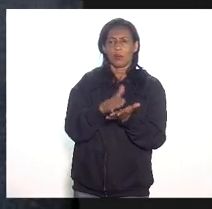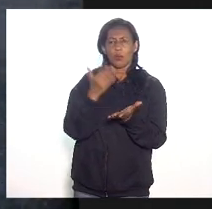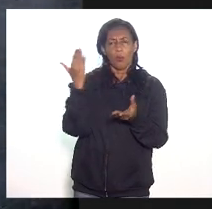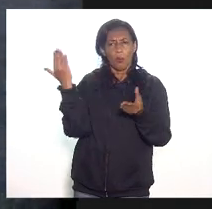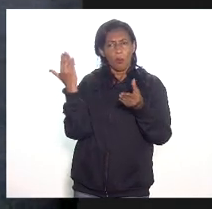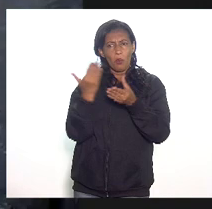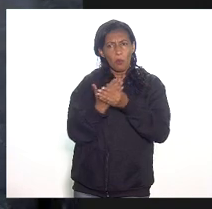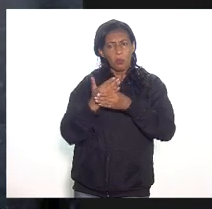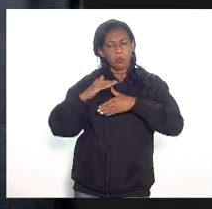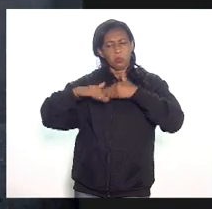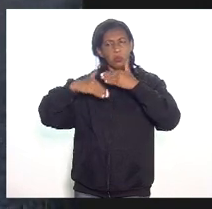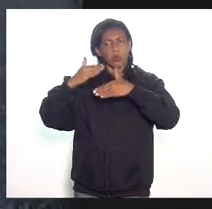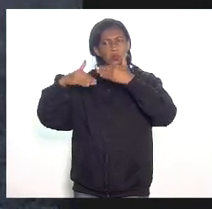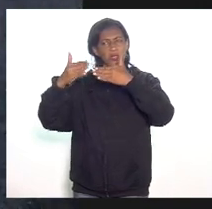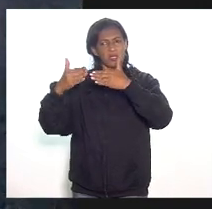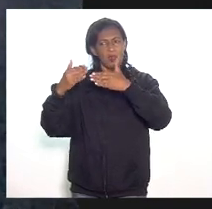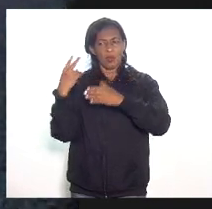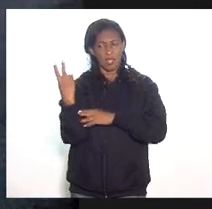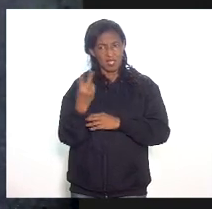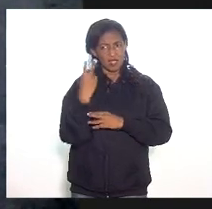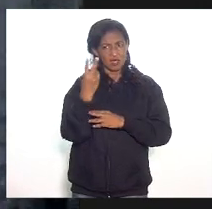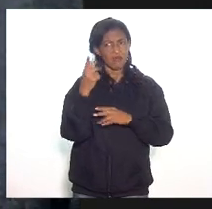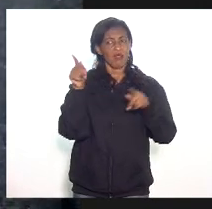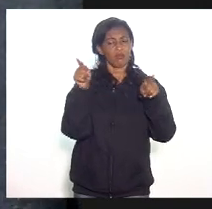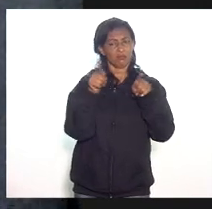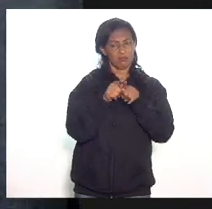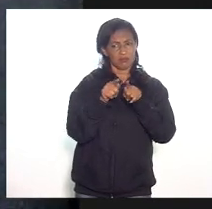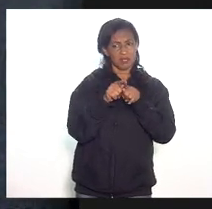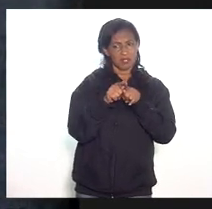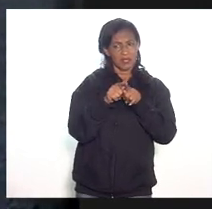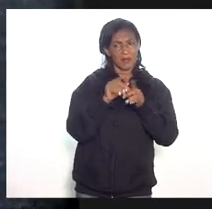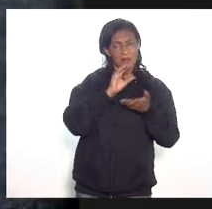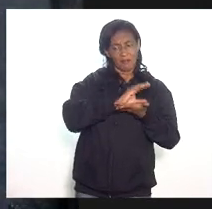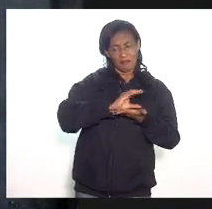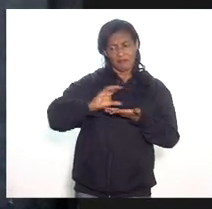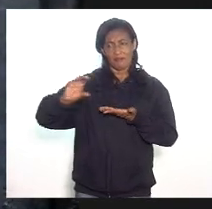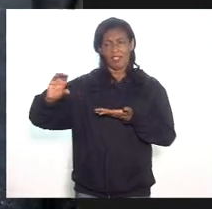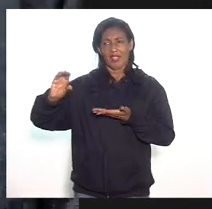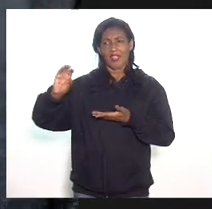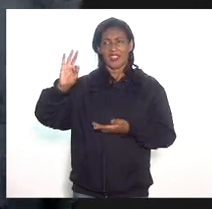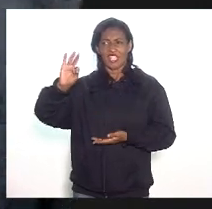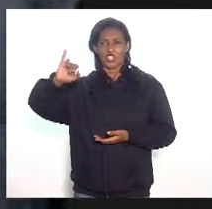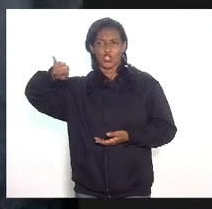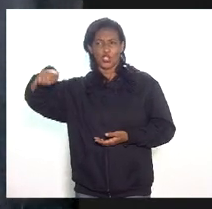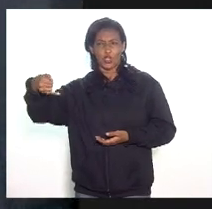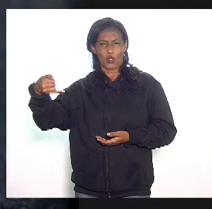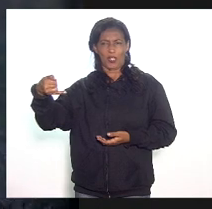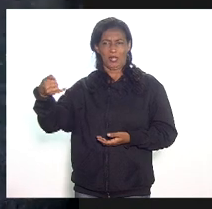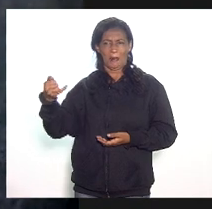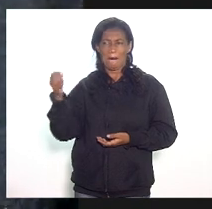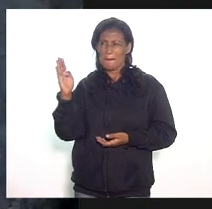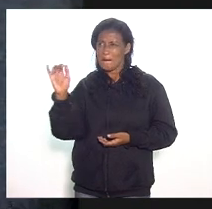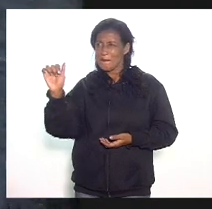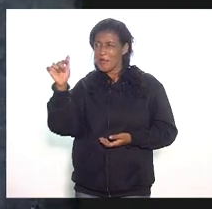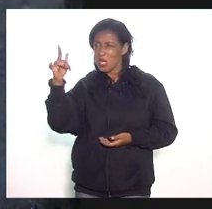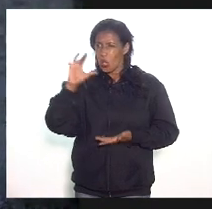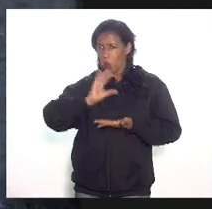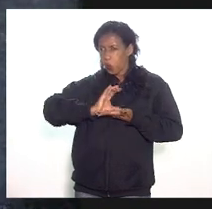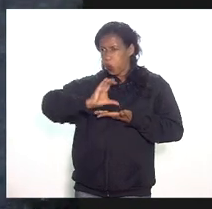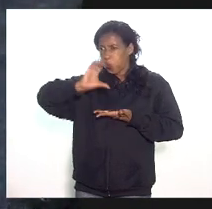valores serão novamente revertidos ao fundo bilionário do Tribunal de Justiça. Ou seja, além de criar um conceito de